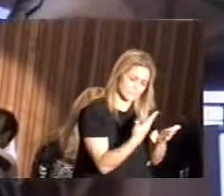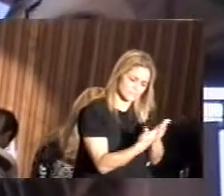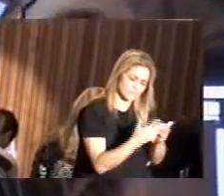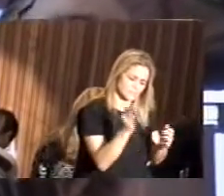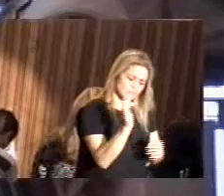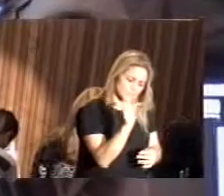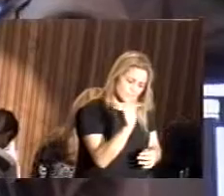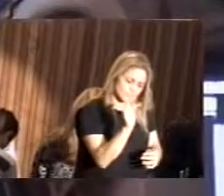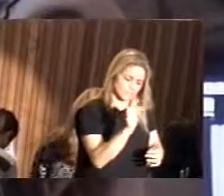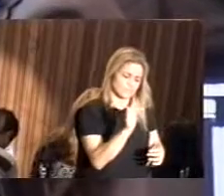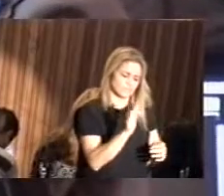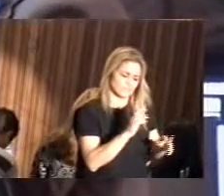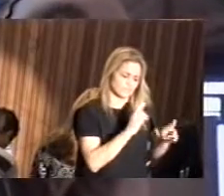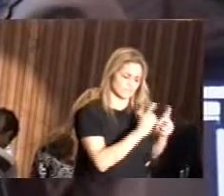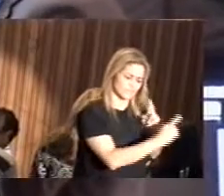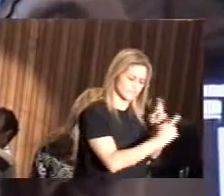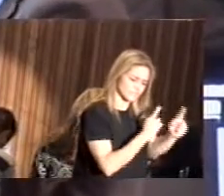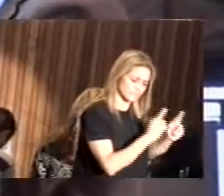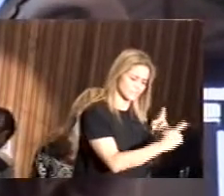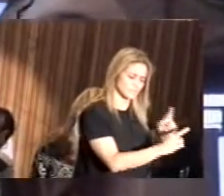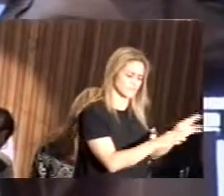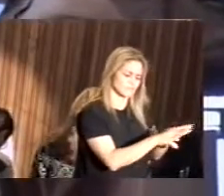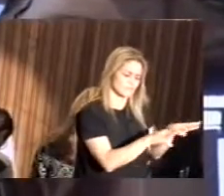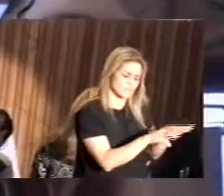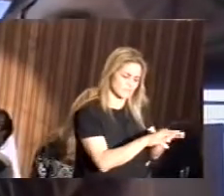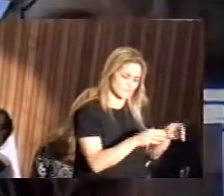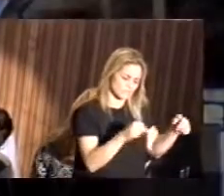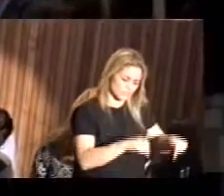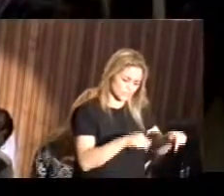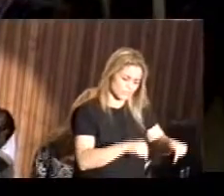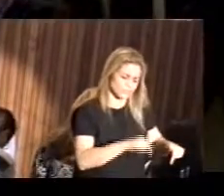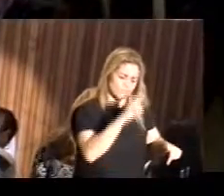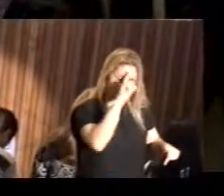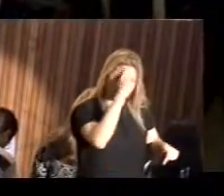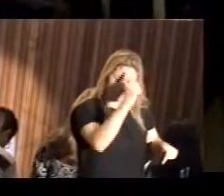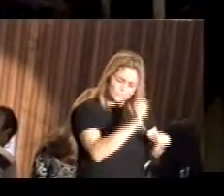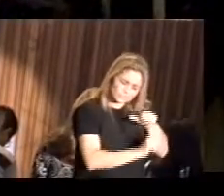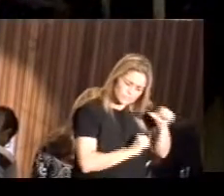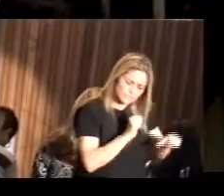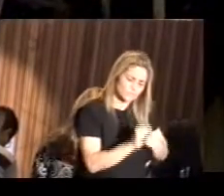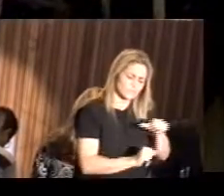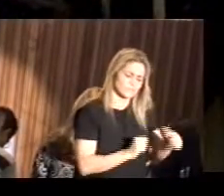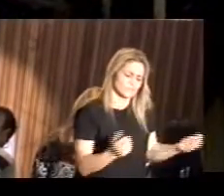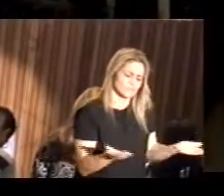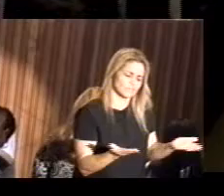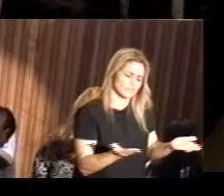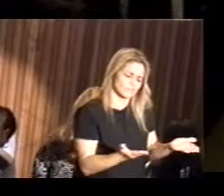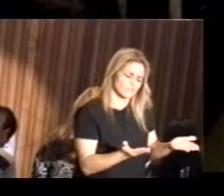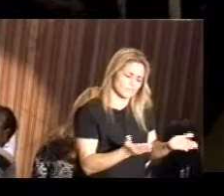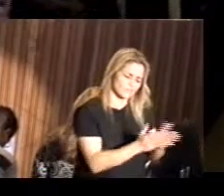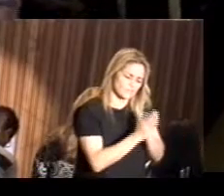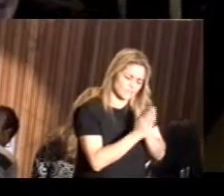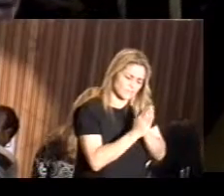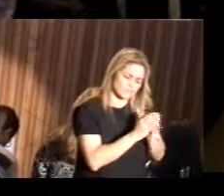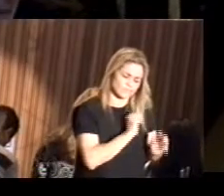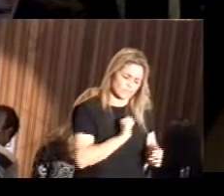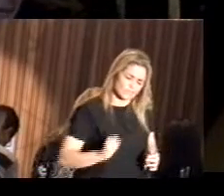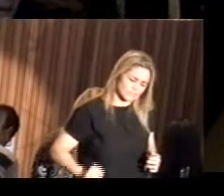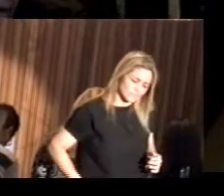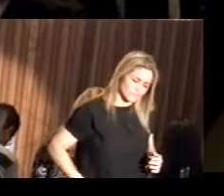nos relacionamentos. O dia da virada, Senhor. O dia, Senhor, em que o Senhor não precisa